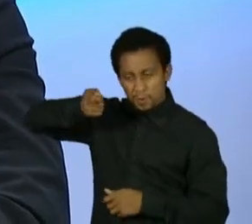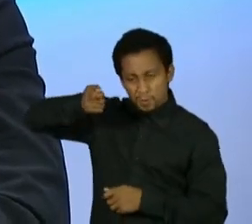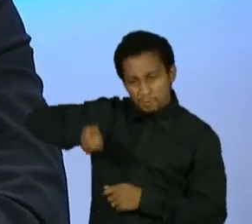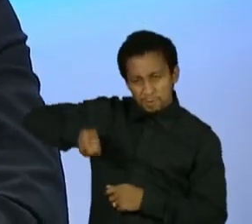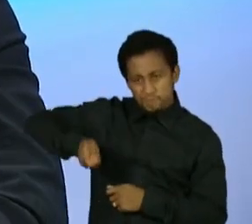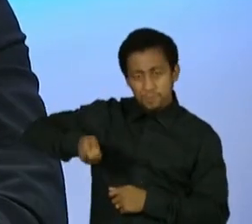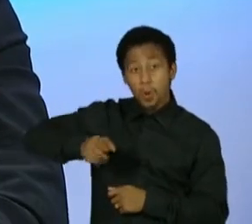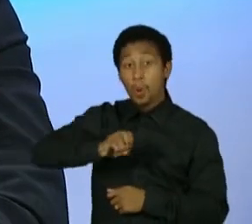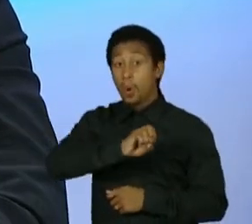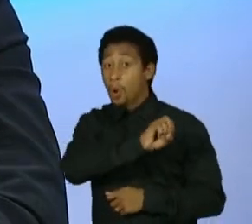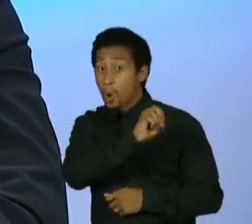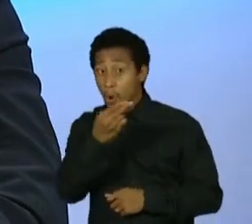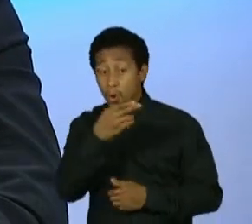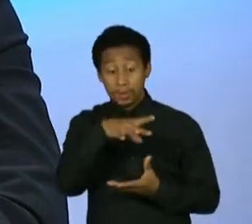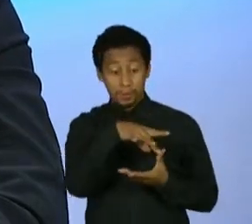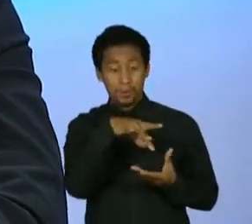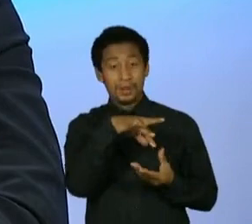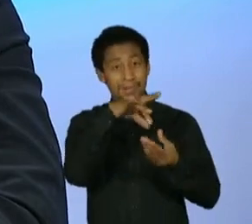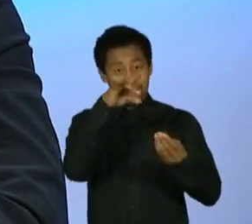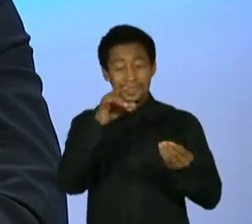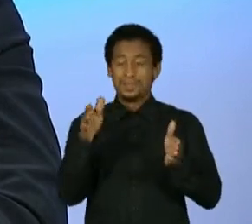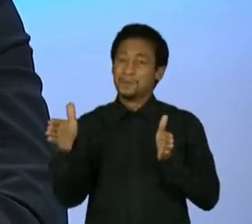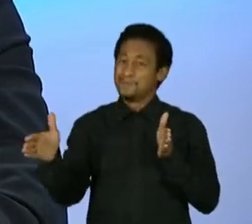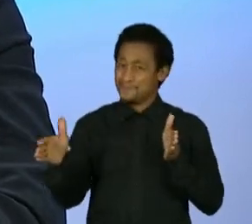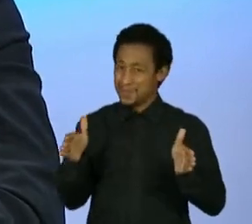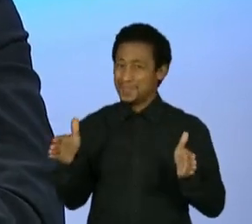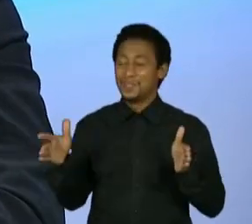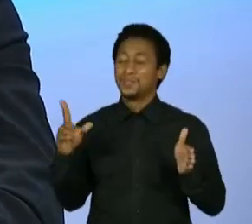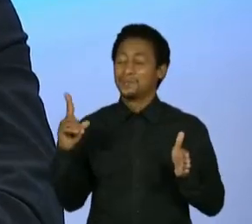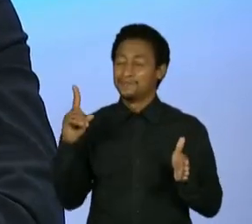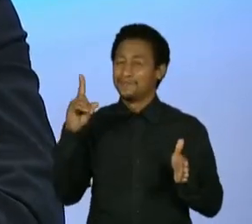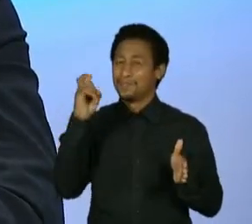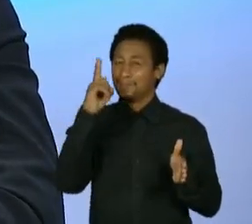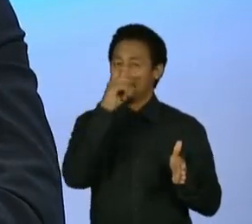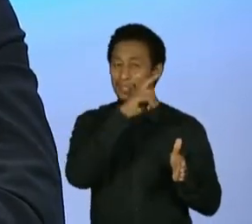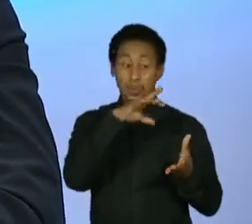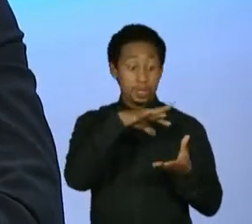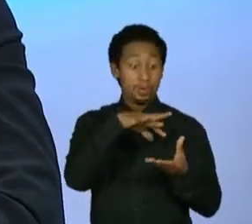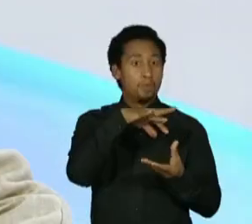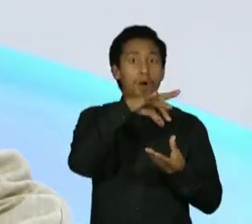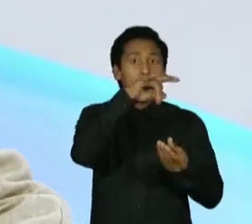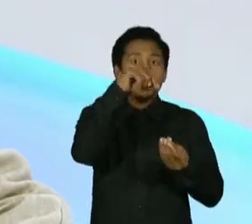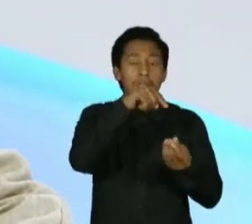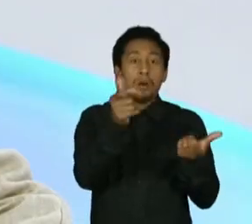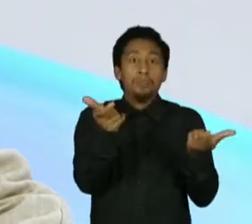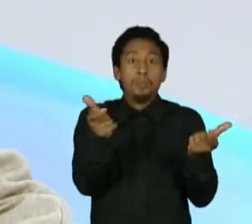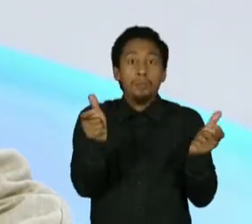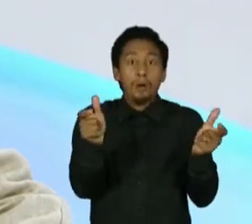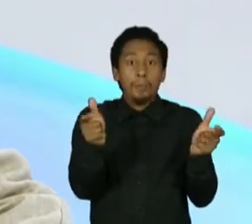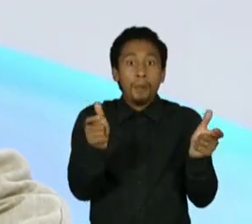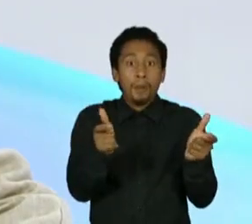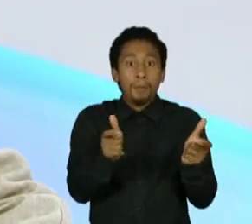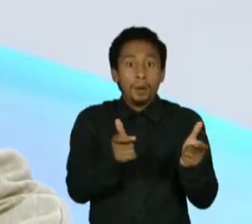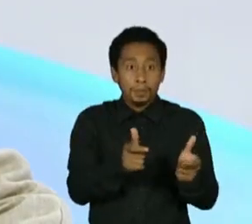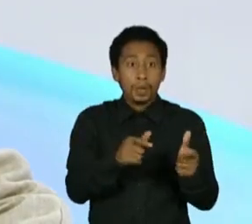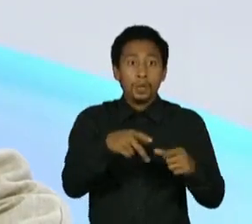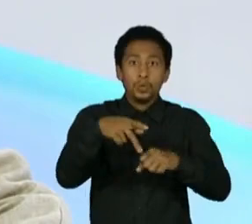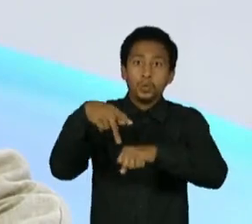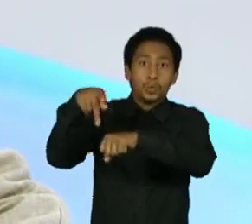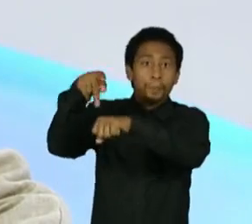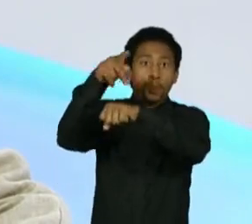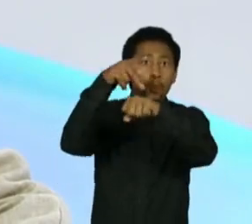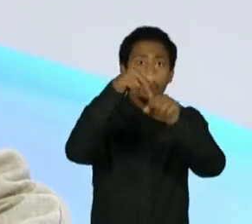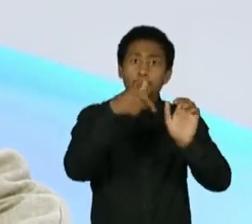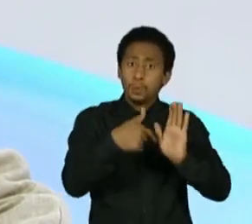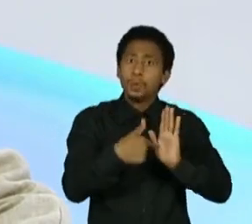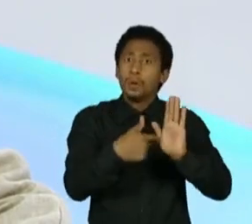nós vivemos um período muito ruim para democracia né de regressão por nós eu digo nosso mundo né no mundo inteiro a gente vê uma regressão